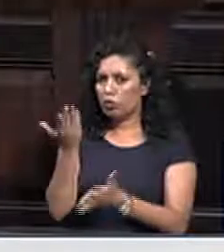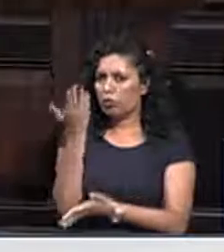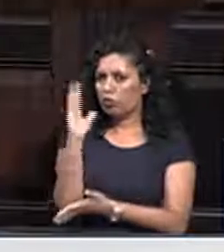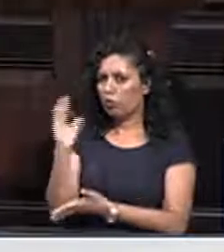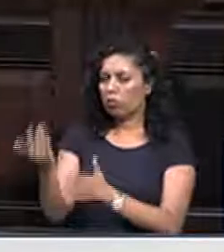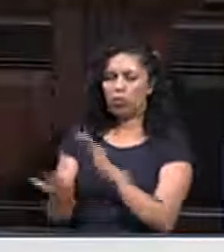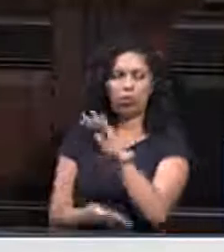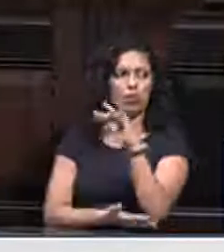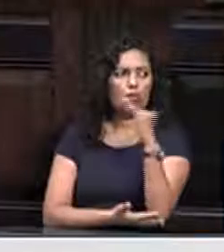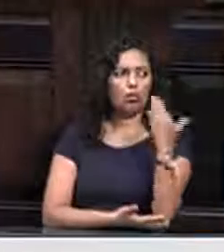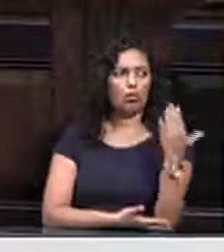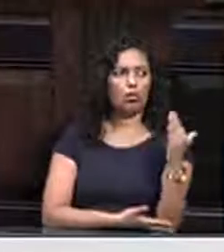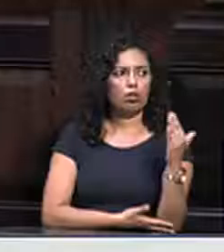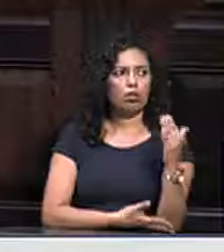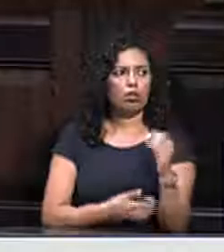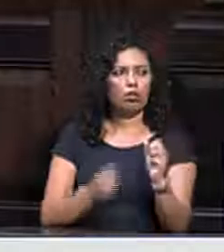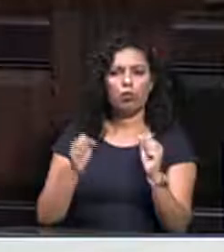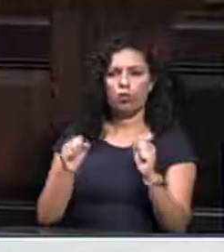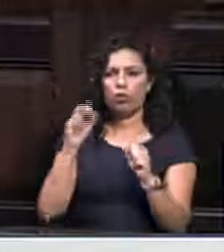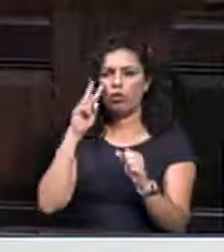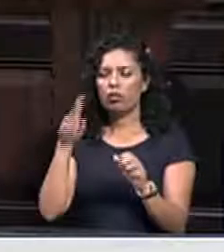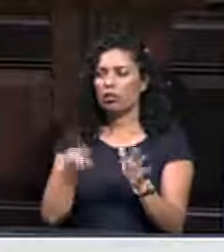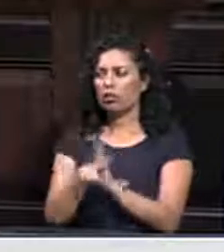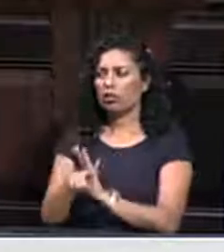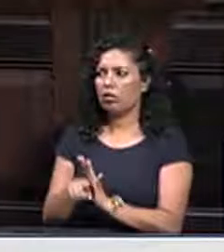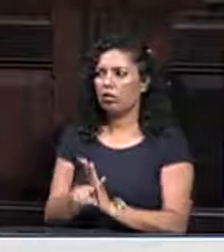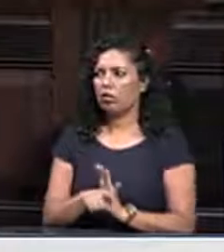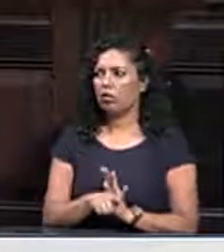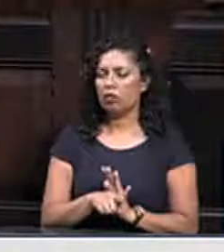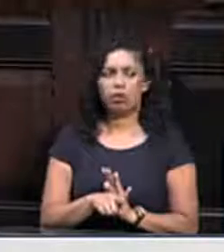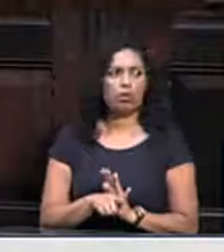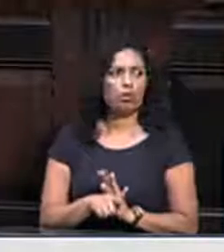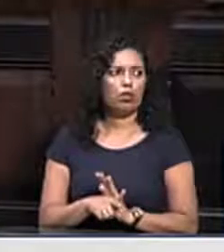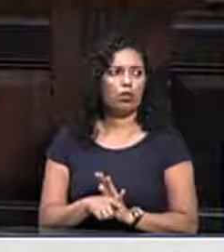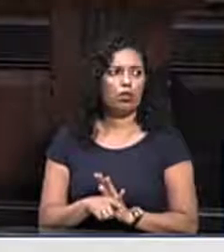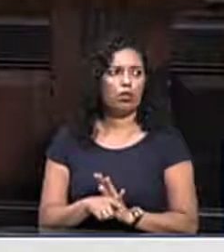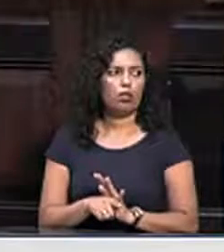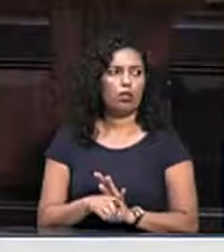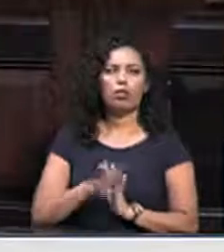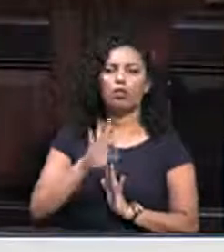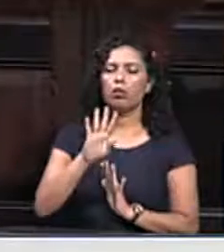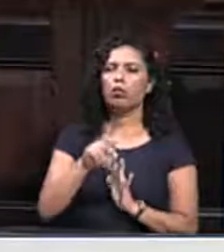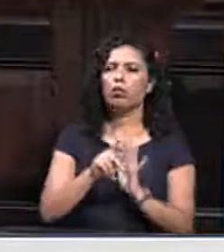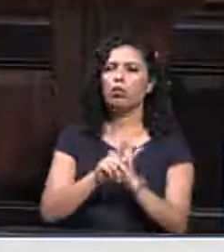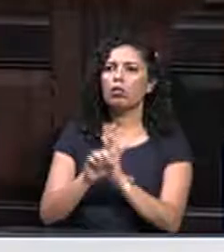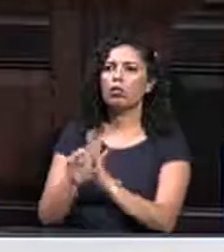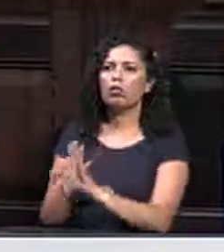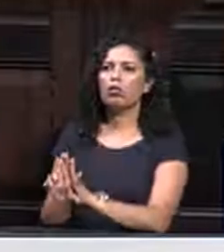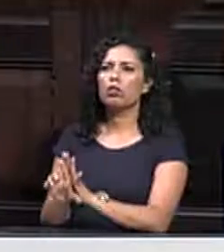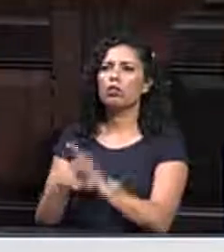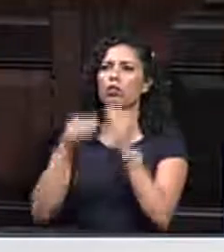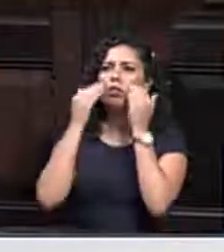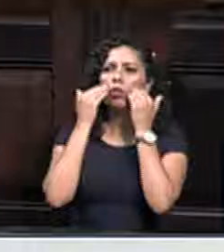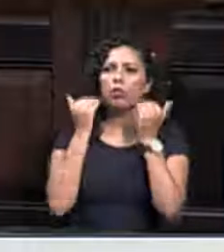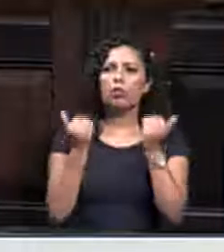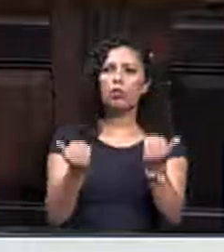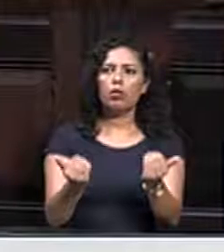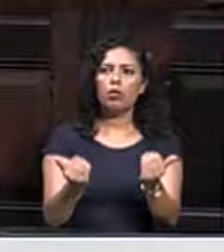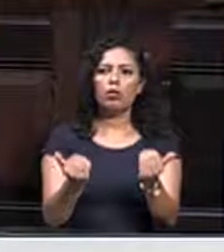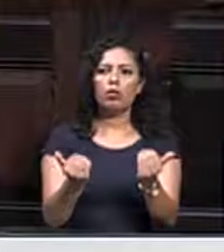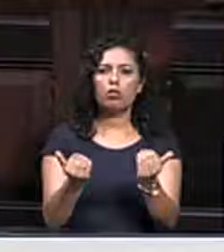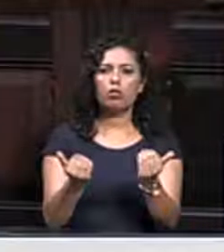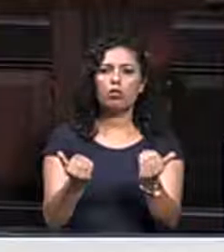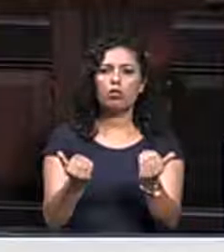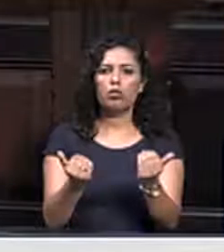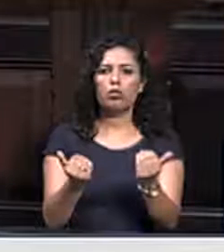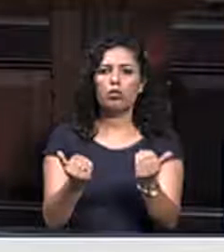integral seriam submetidos ao procedimento. 2. O projeto aponta claramente uma meta de aumento